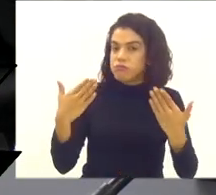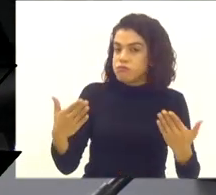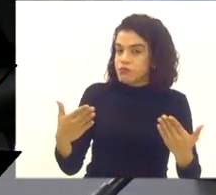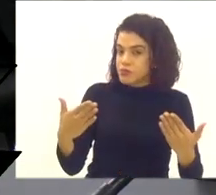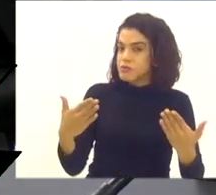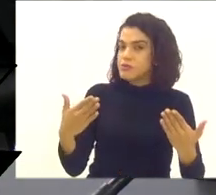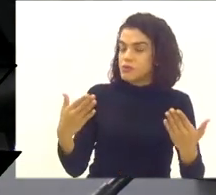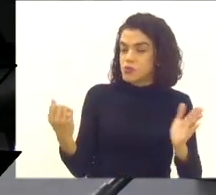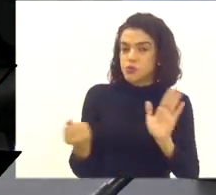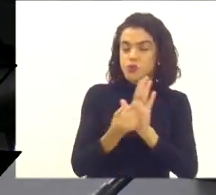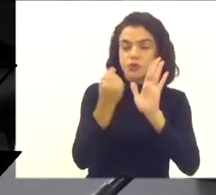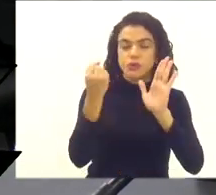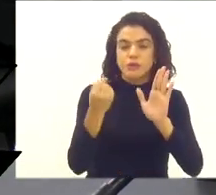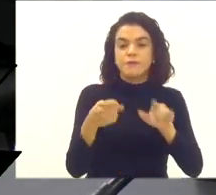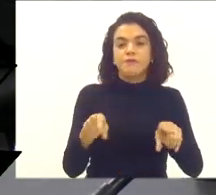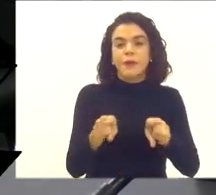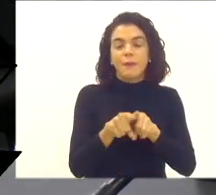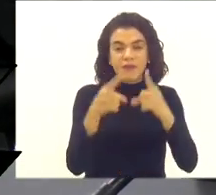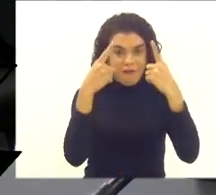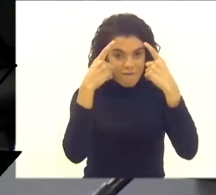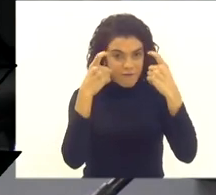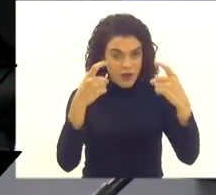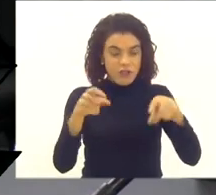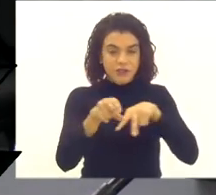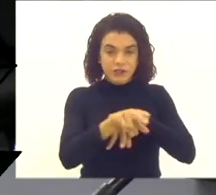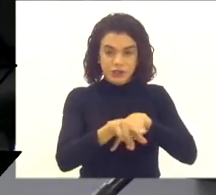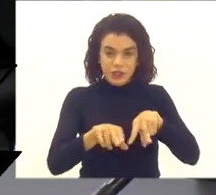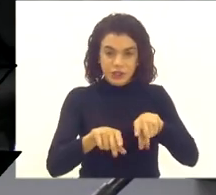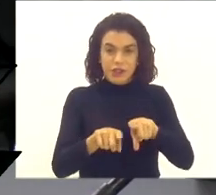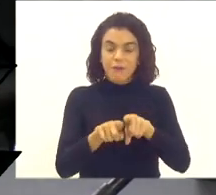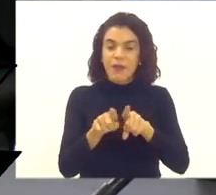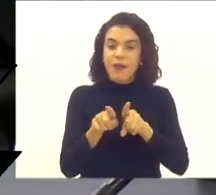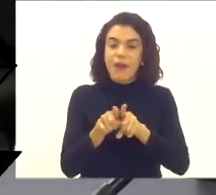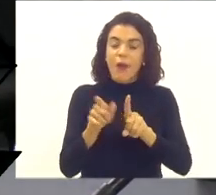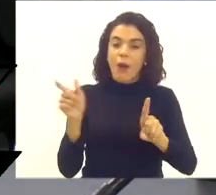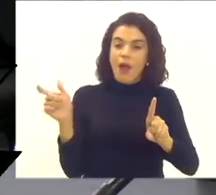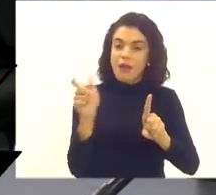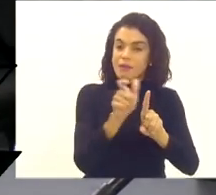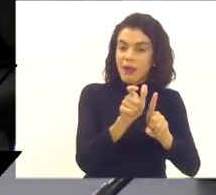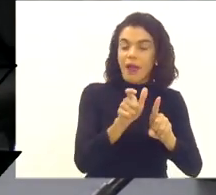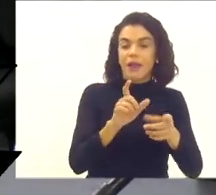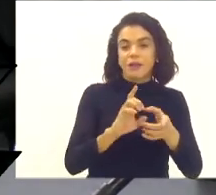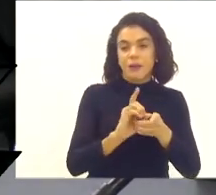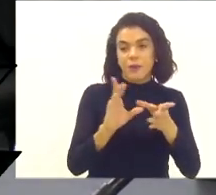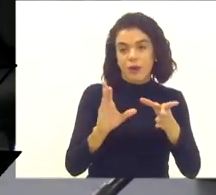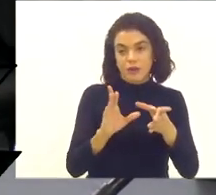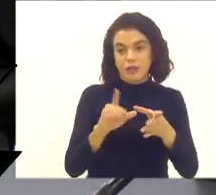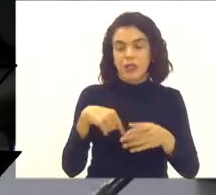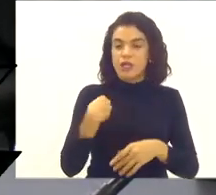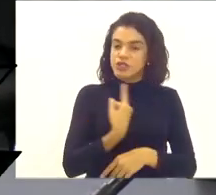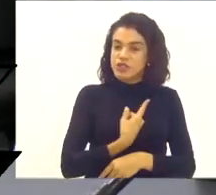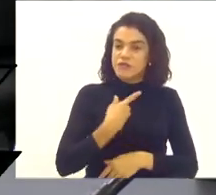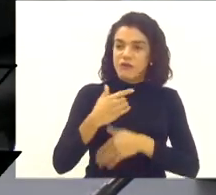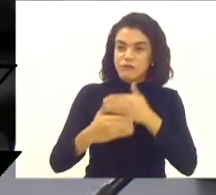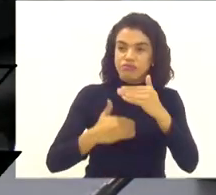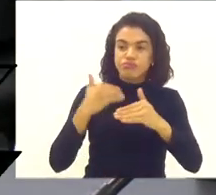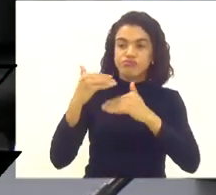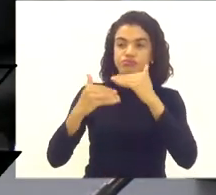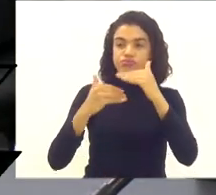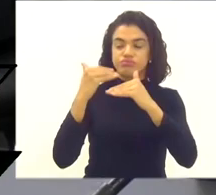simbólica da violência de gênero e é um ataque muito pesado da nossa democracia a gente vem avançando muito